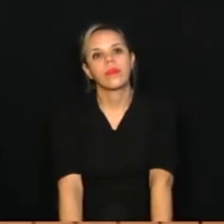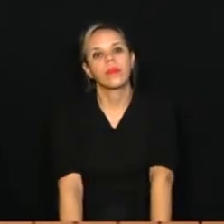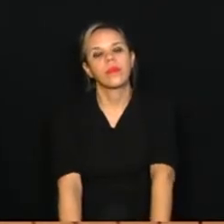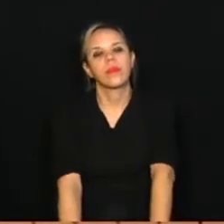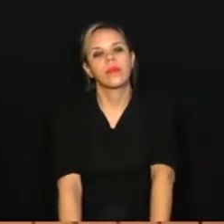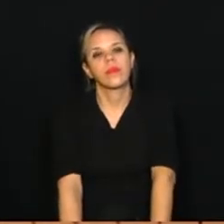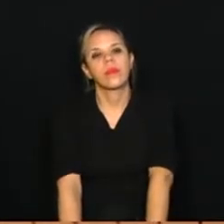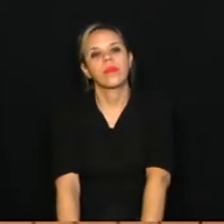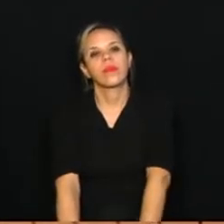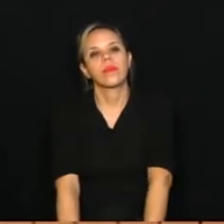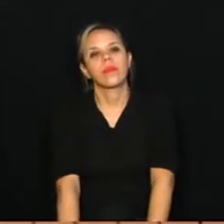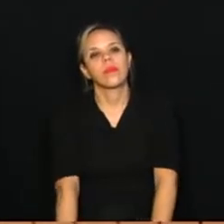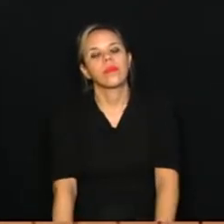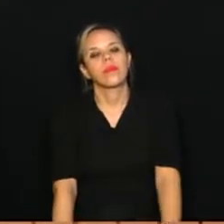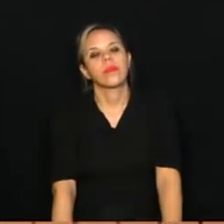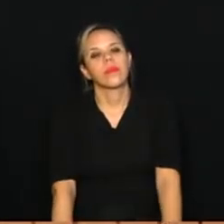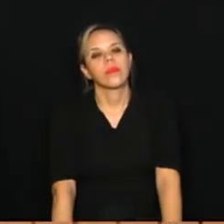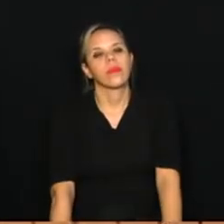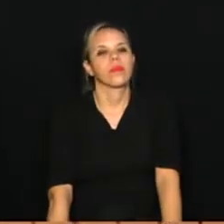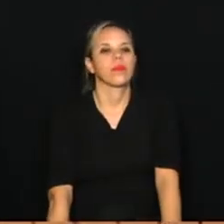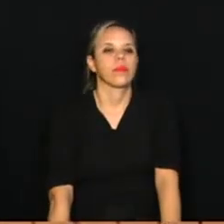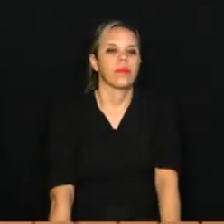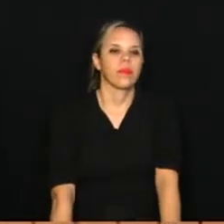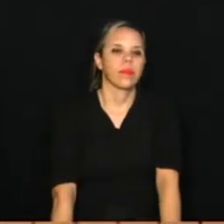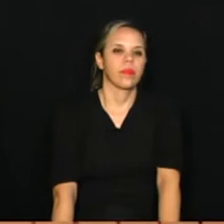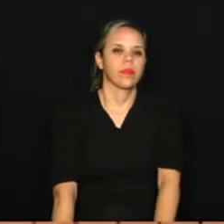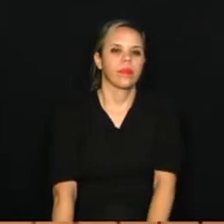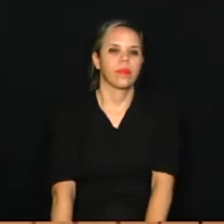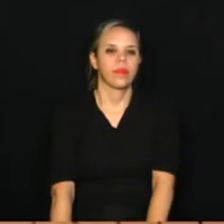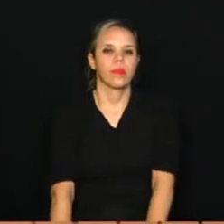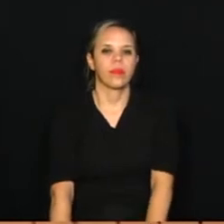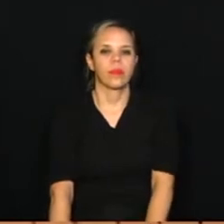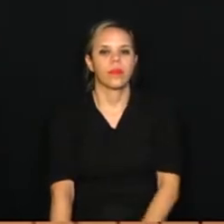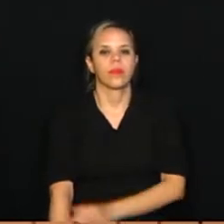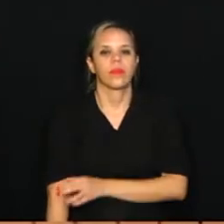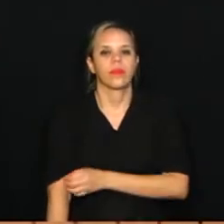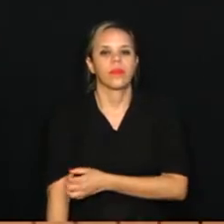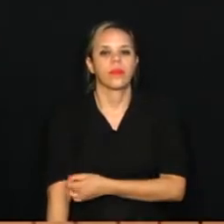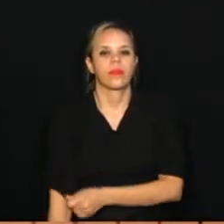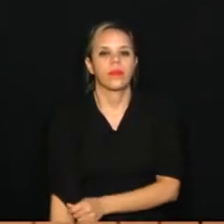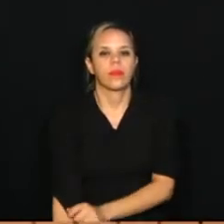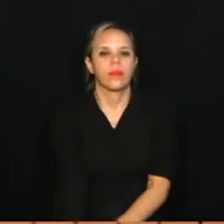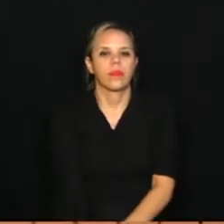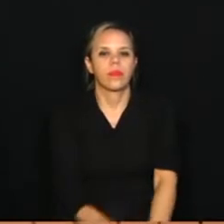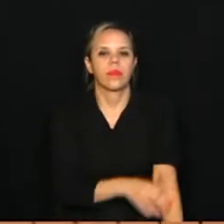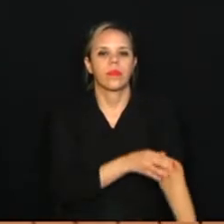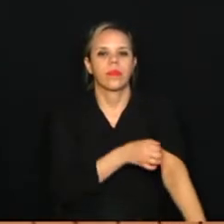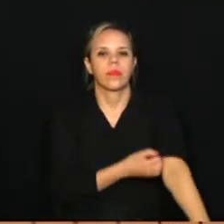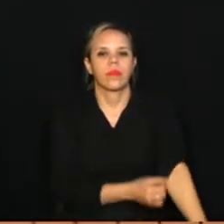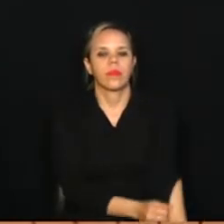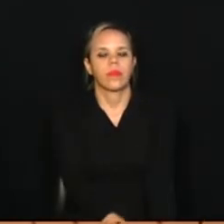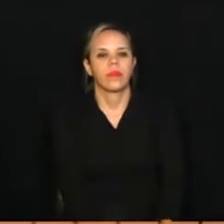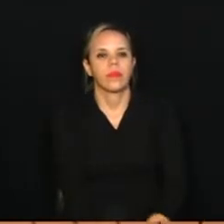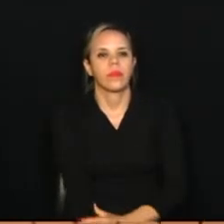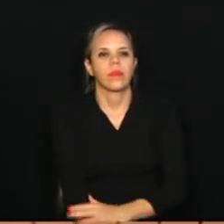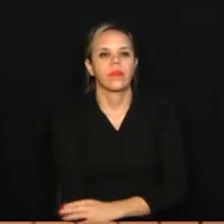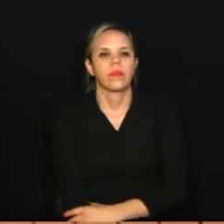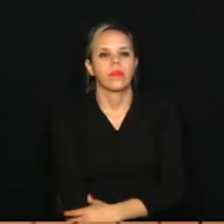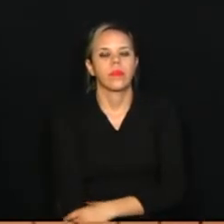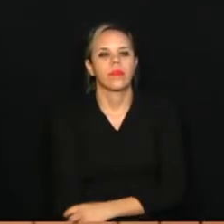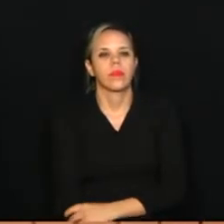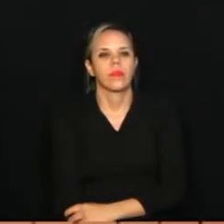Sem som, põe o somzinho, senhor. Tira o óculos. Agora vai.